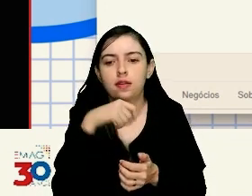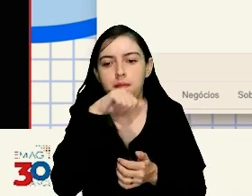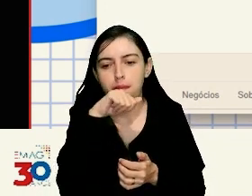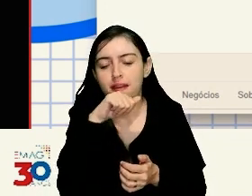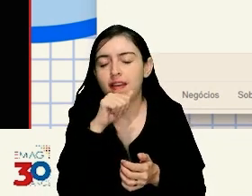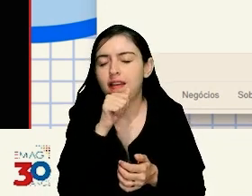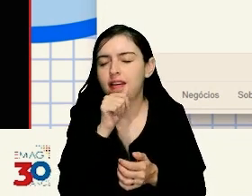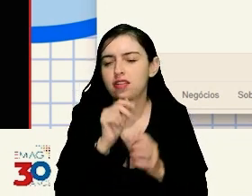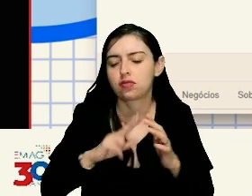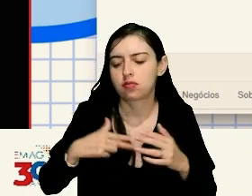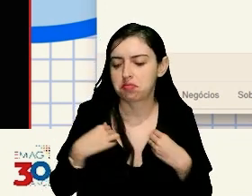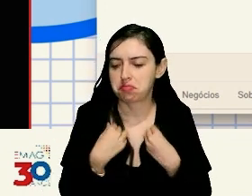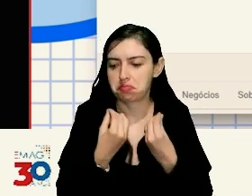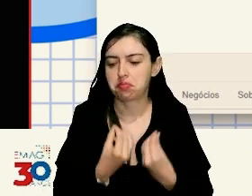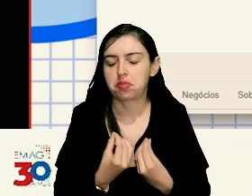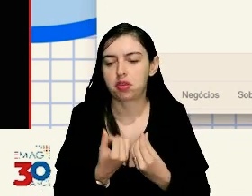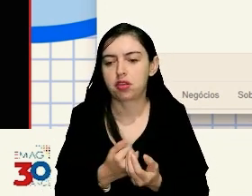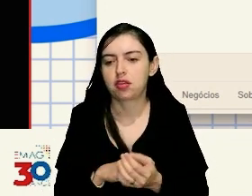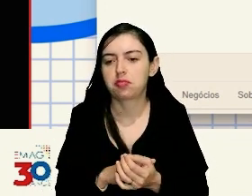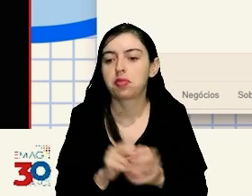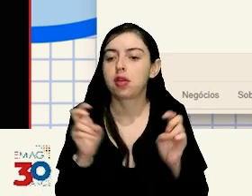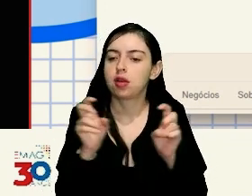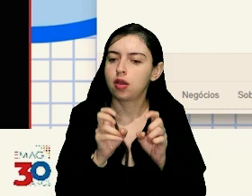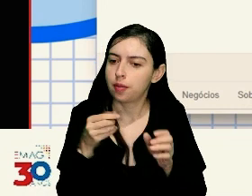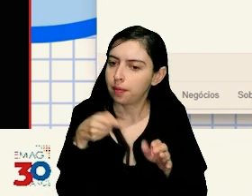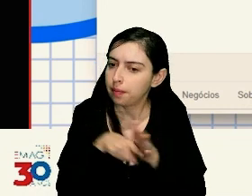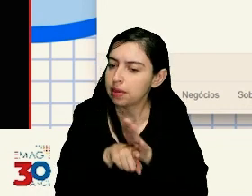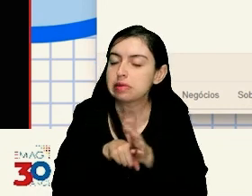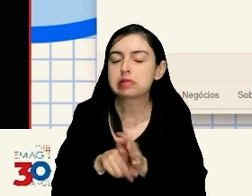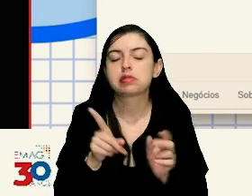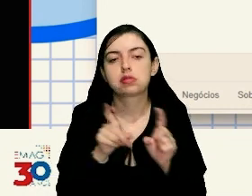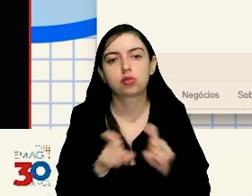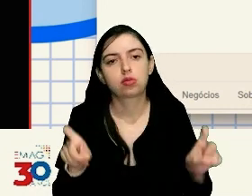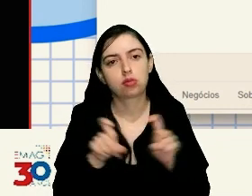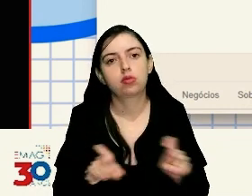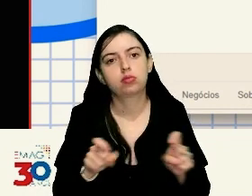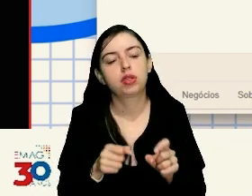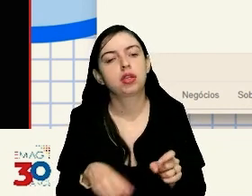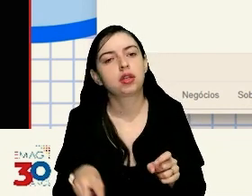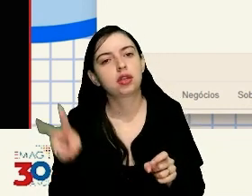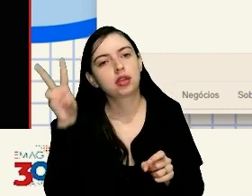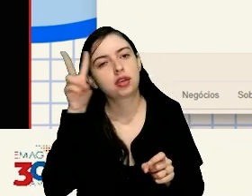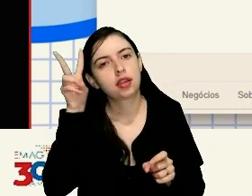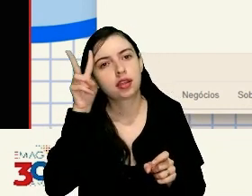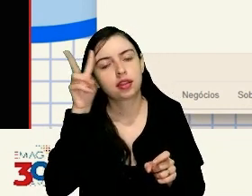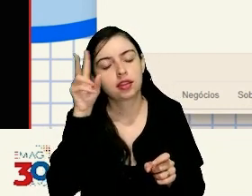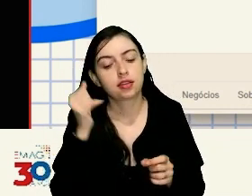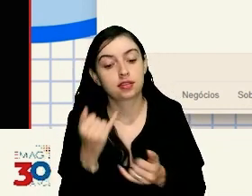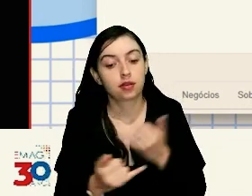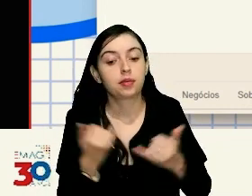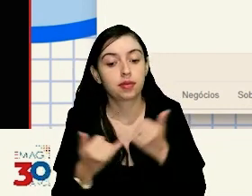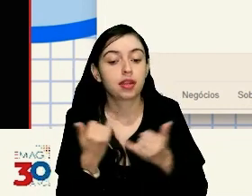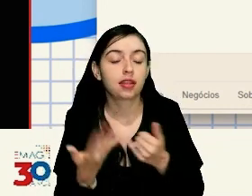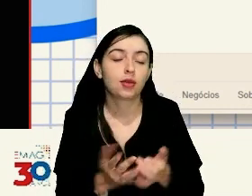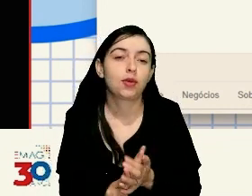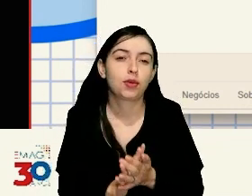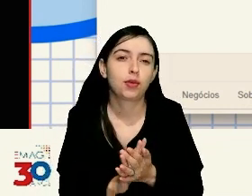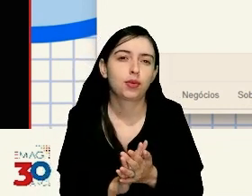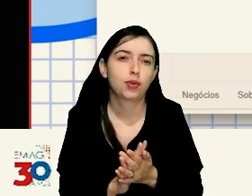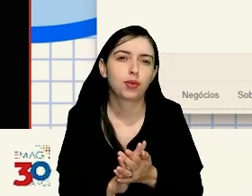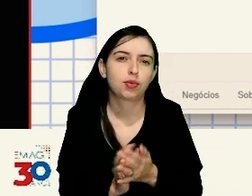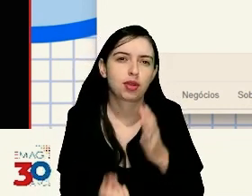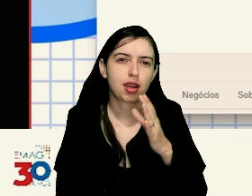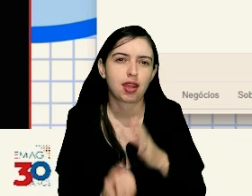por oráculo moderno, que é o Google. Então, nessa terça-feira, eu brinco que a Forded, ou o esboço do que seria a Forded, né? A